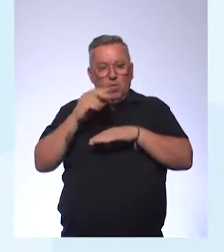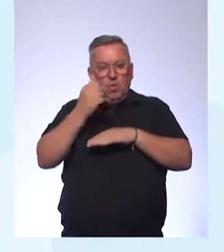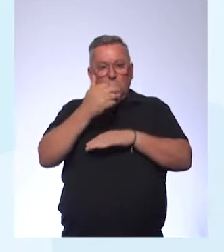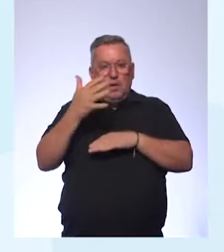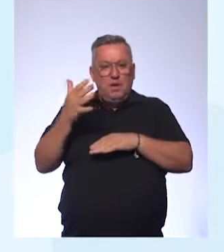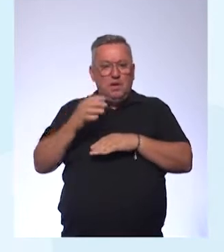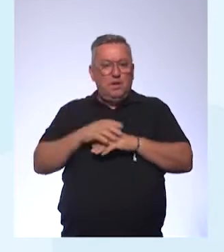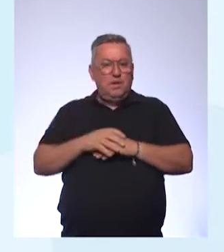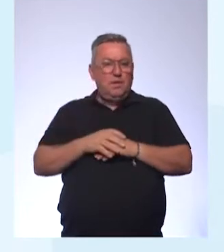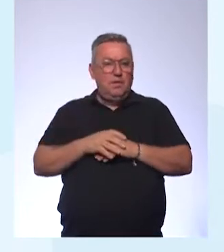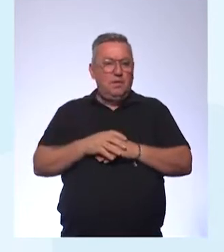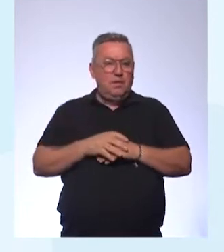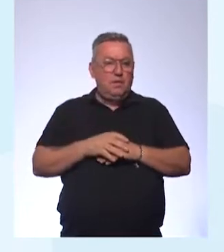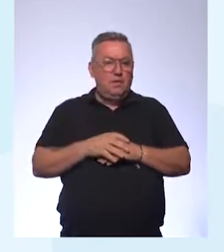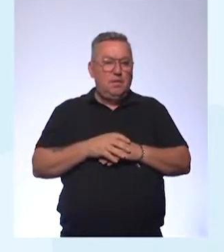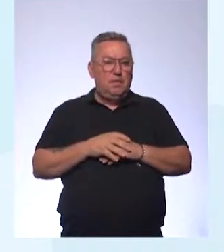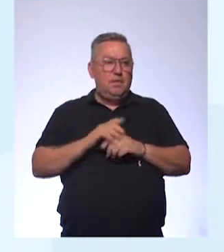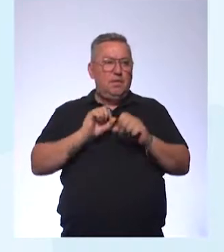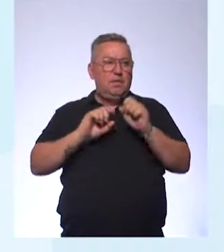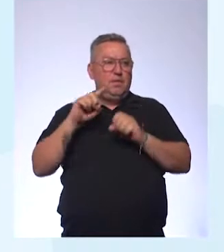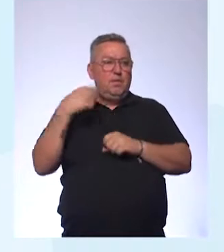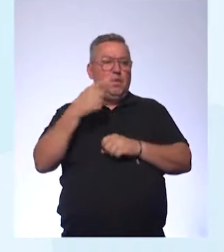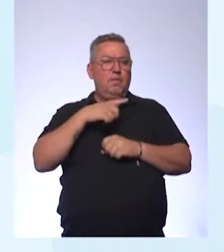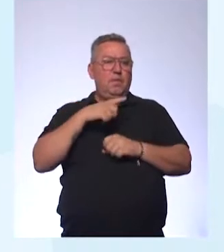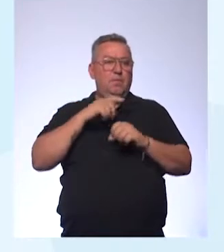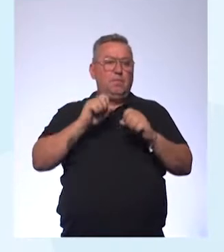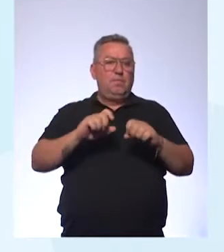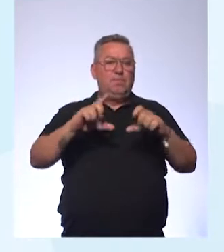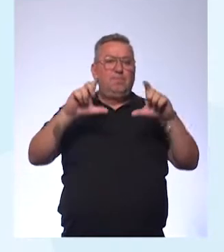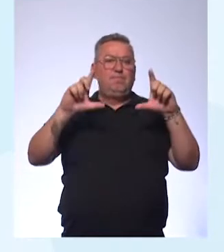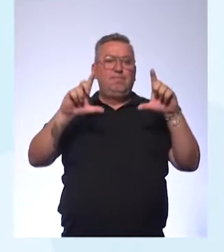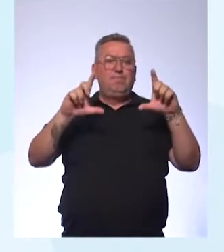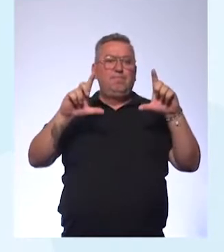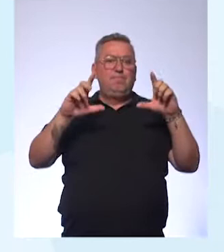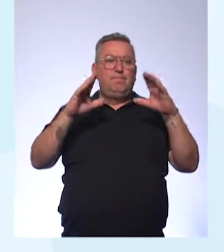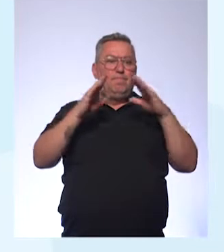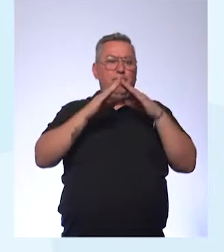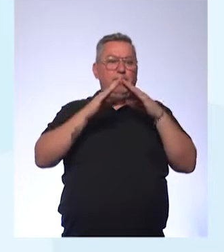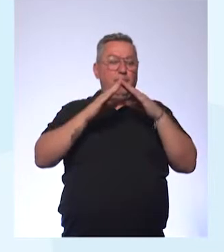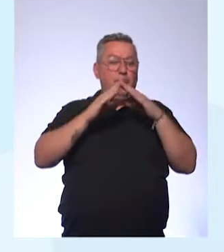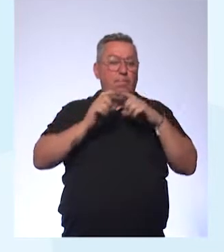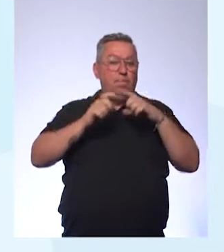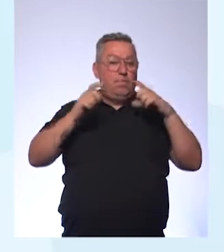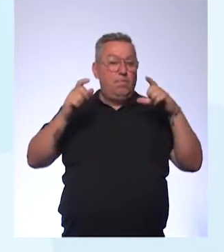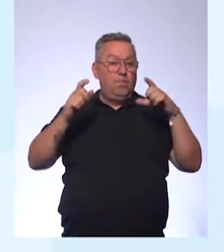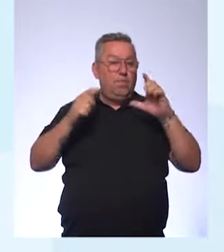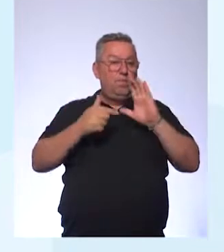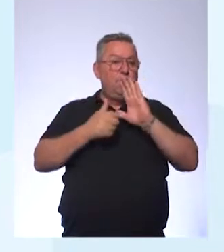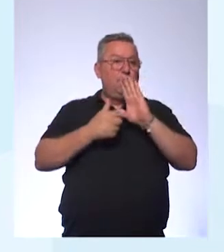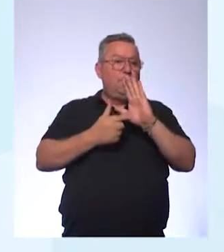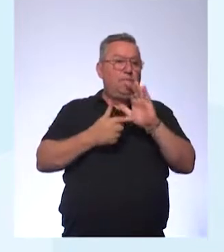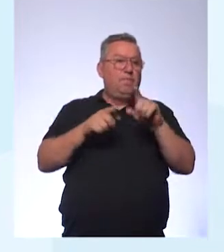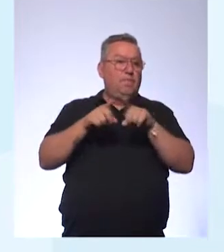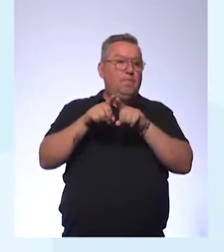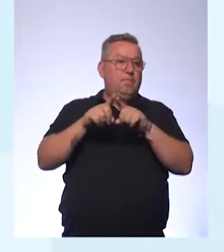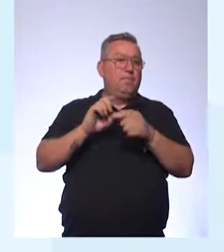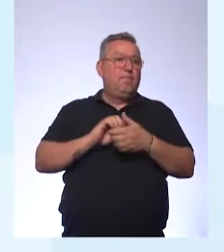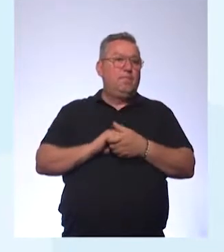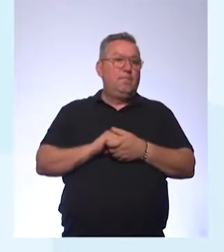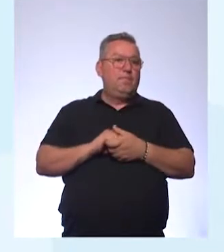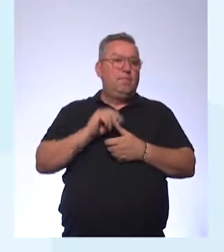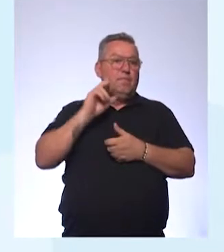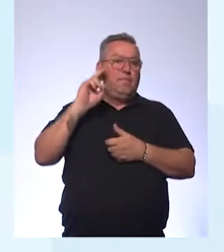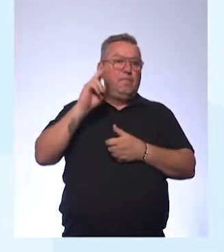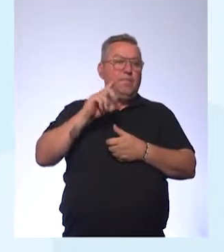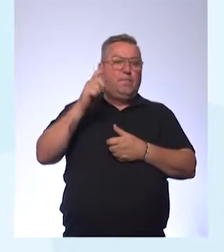tábuas, né? E aí nós temos uma imagem da Casa Grande, bem representativa essa fazenda. Dá para